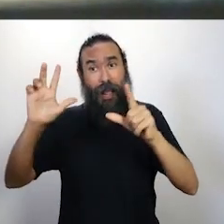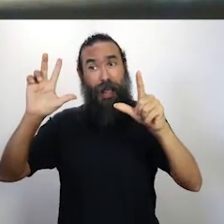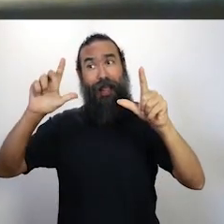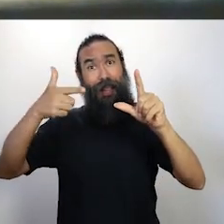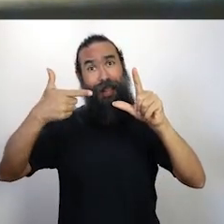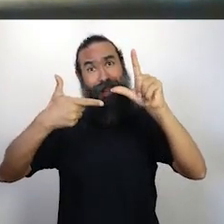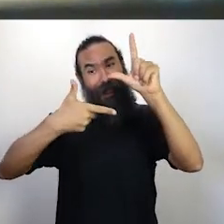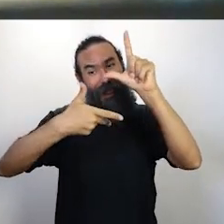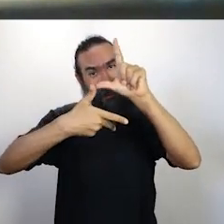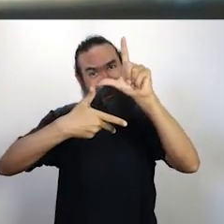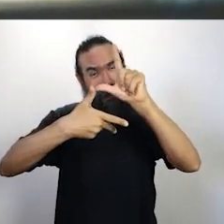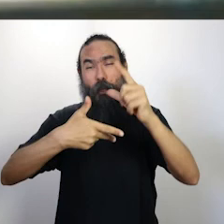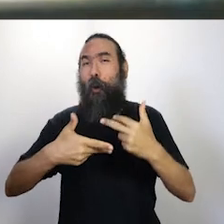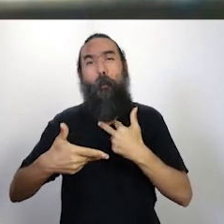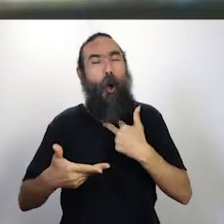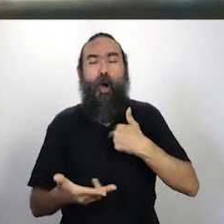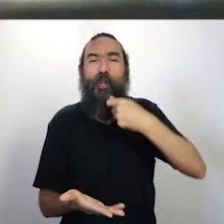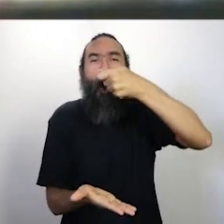você adere